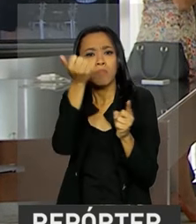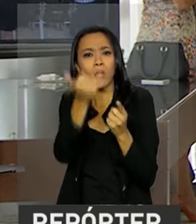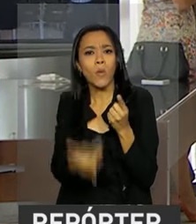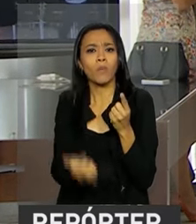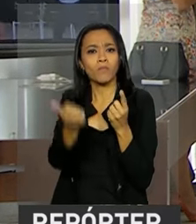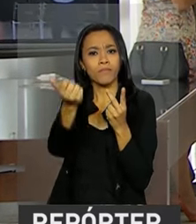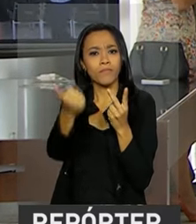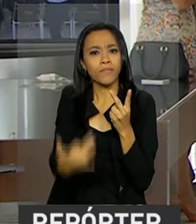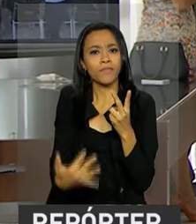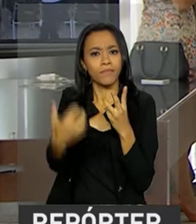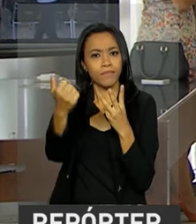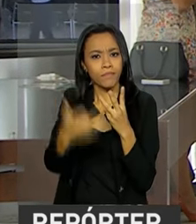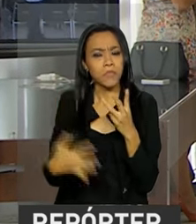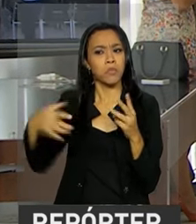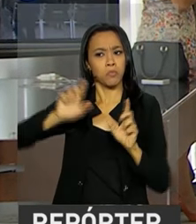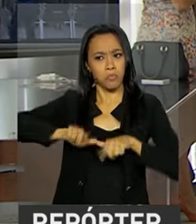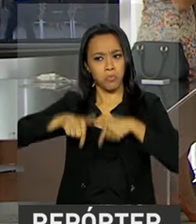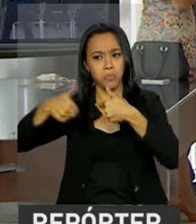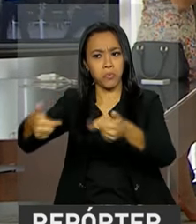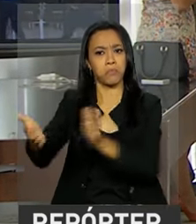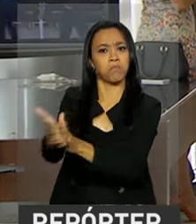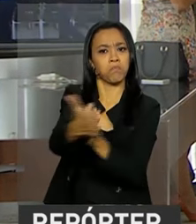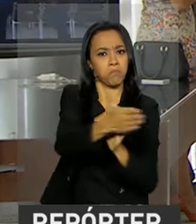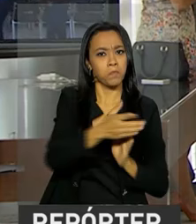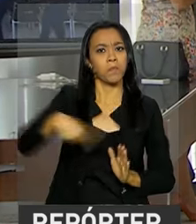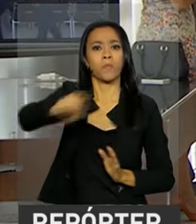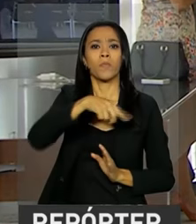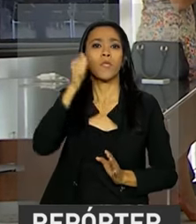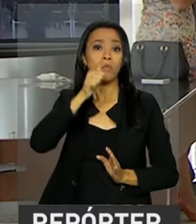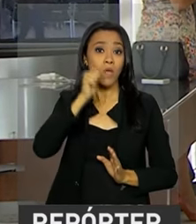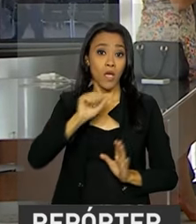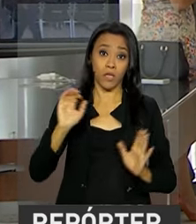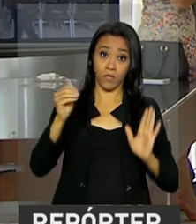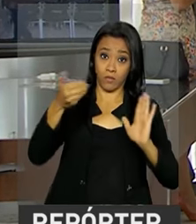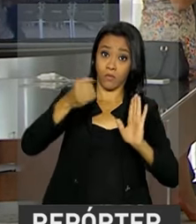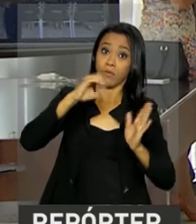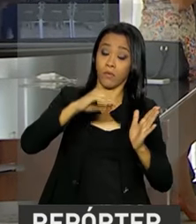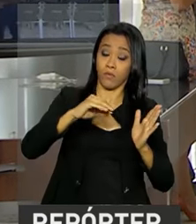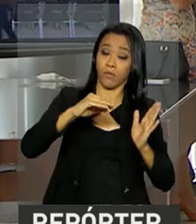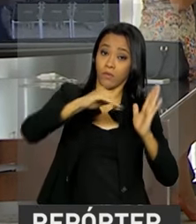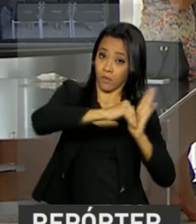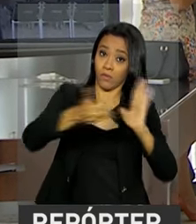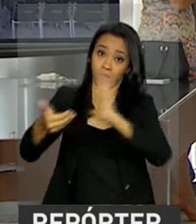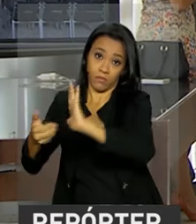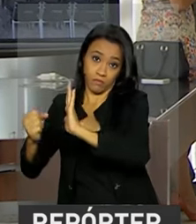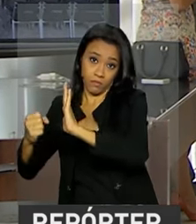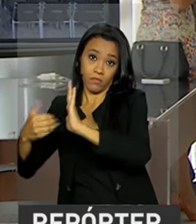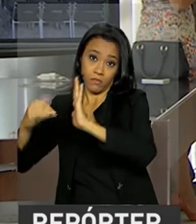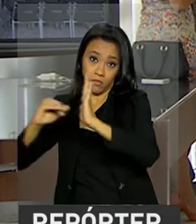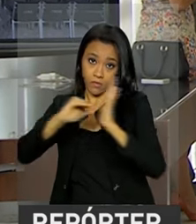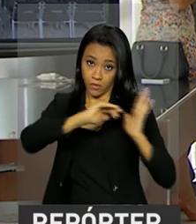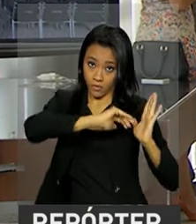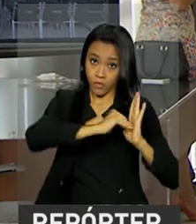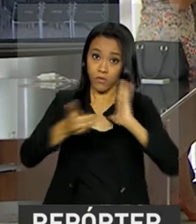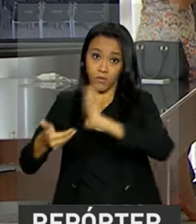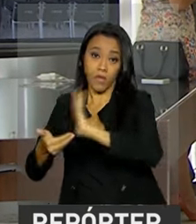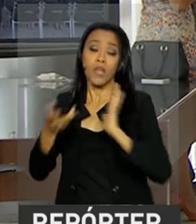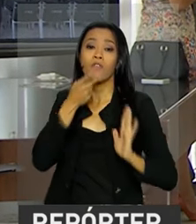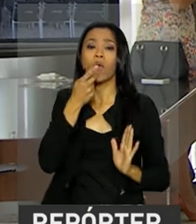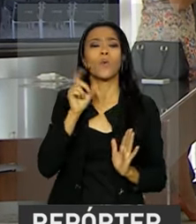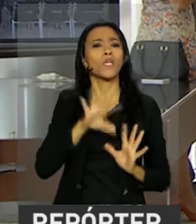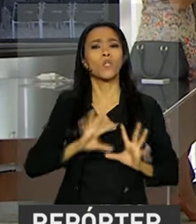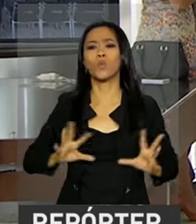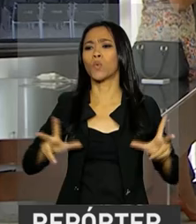iniciativa das parlamentares e do Congresso Nacional em buscar a aprovação dessas medidas. Ele disse também que em toda a